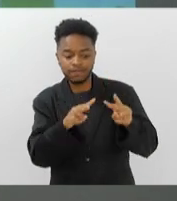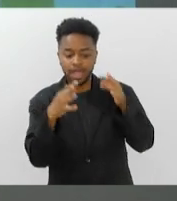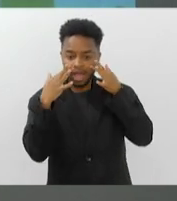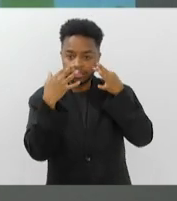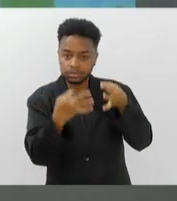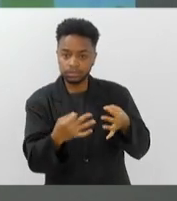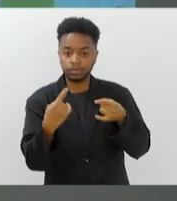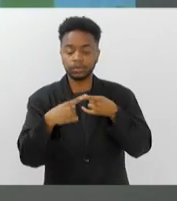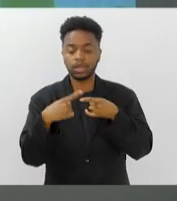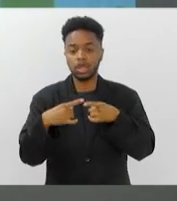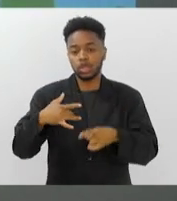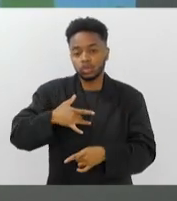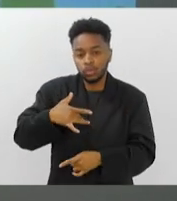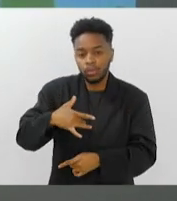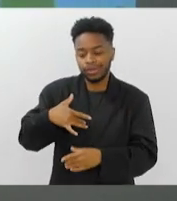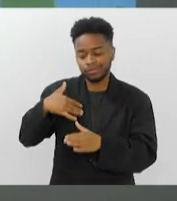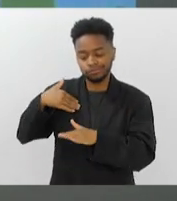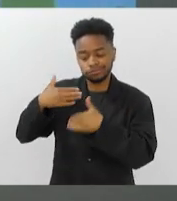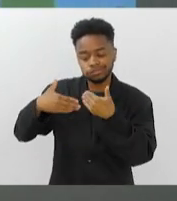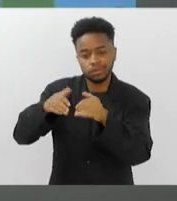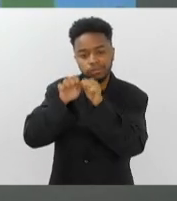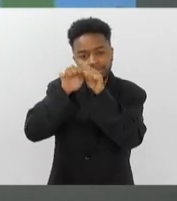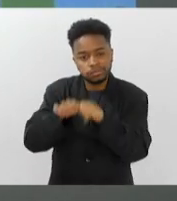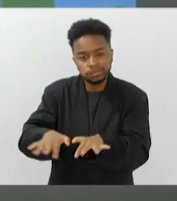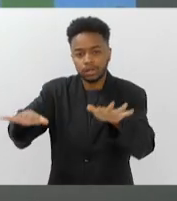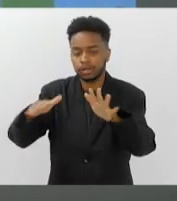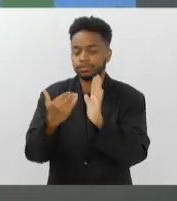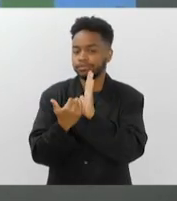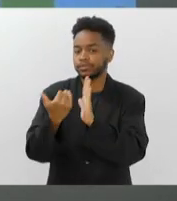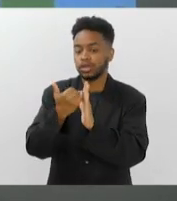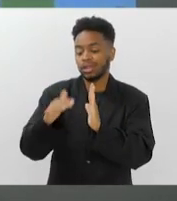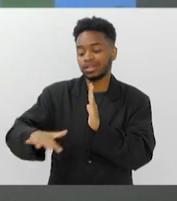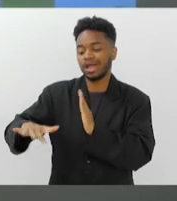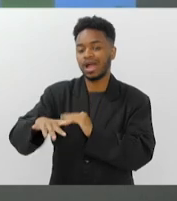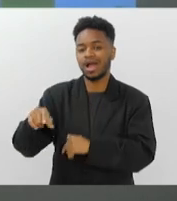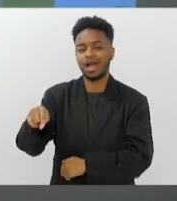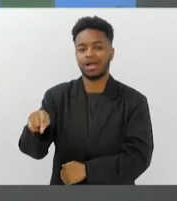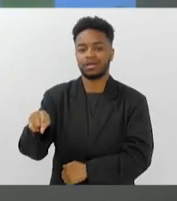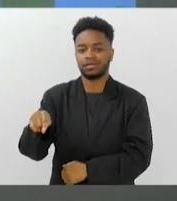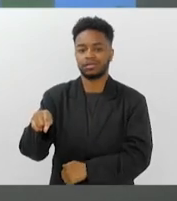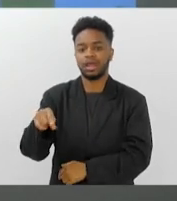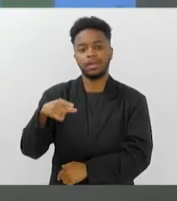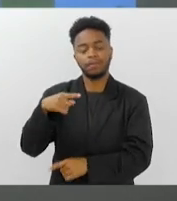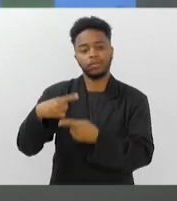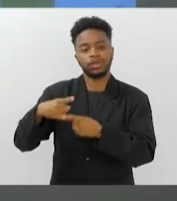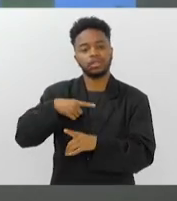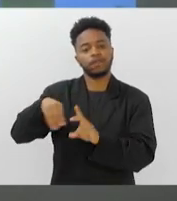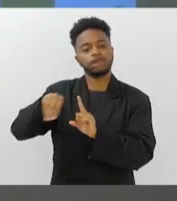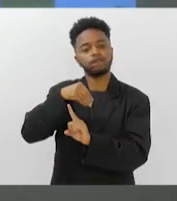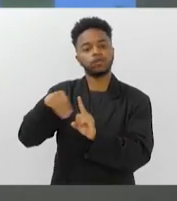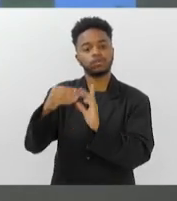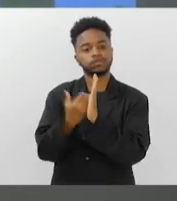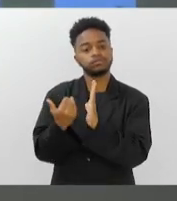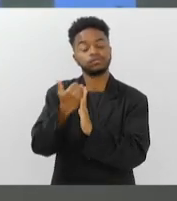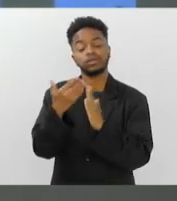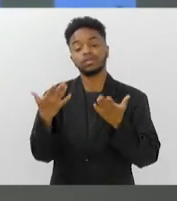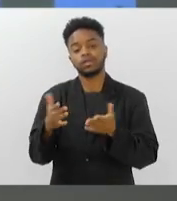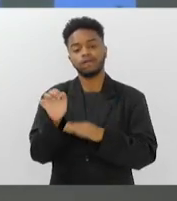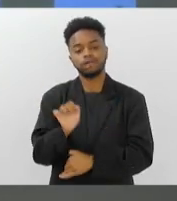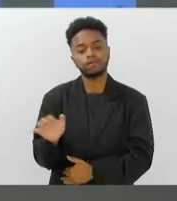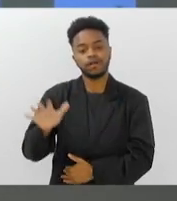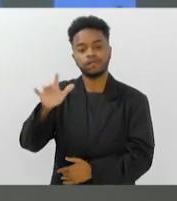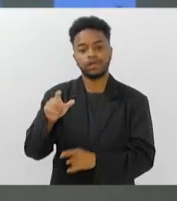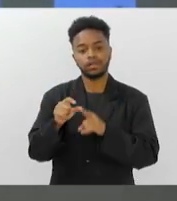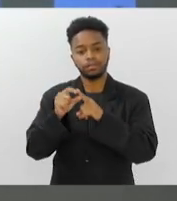a tuberculose ela vem avançando de uma forma devastadora nesses segmentos mais vulnerabilizados então favelas e periferias né